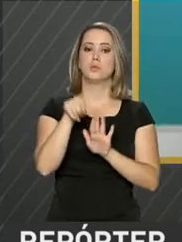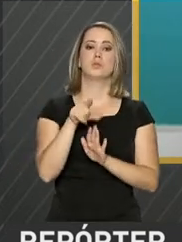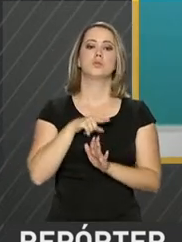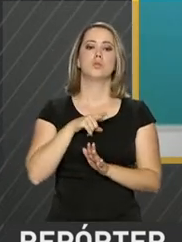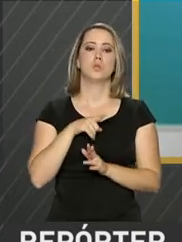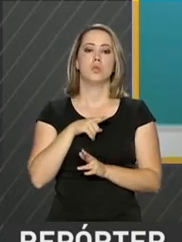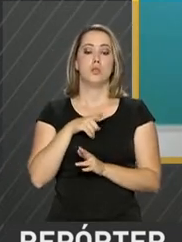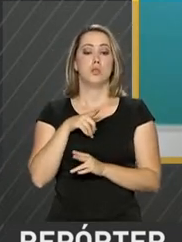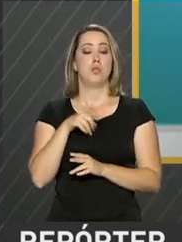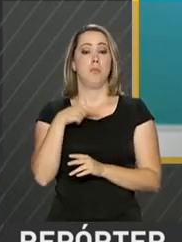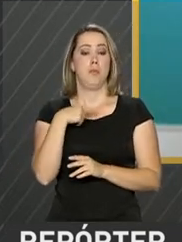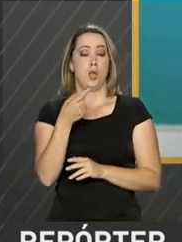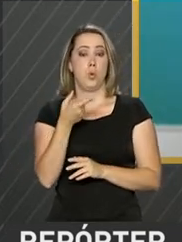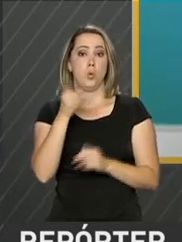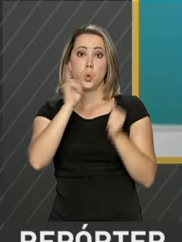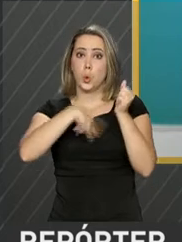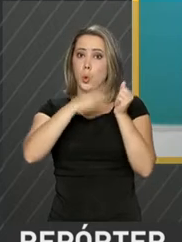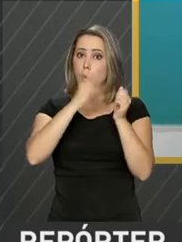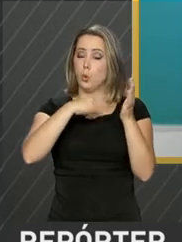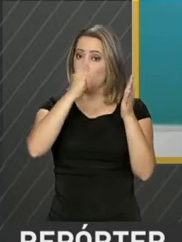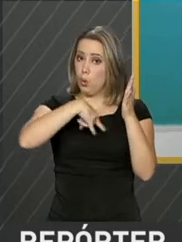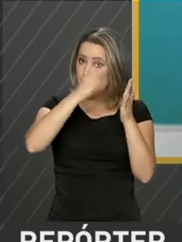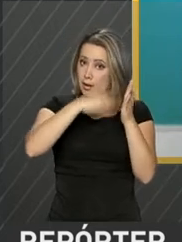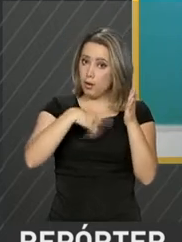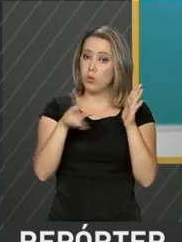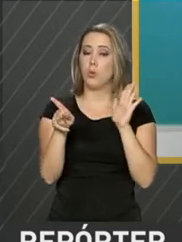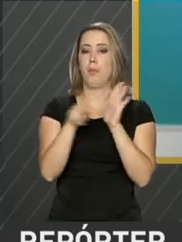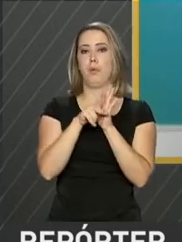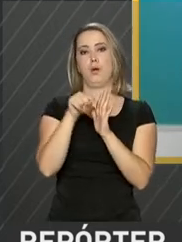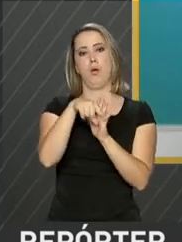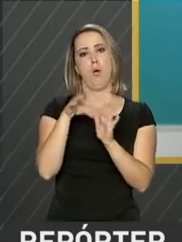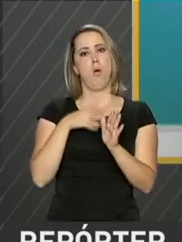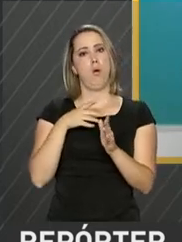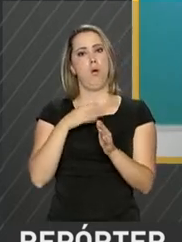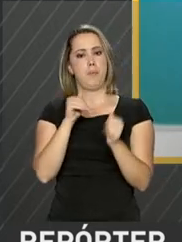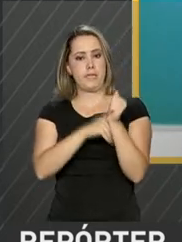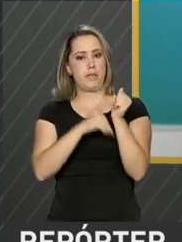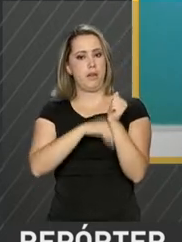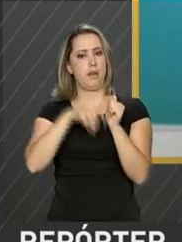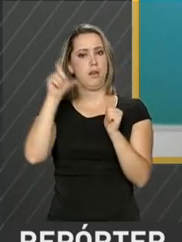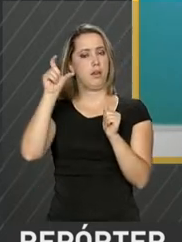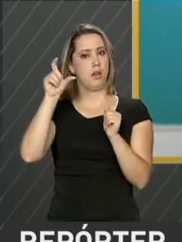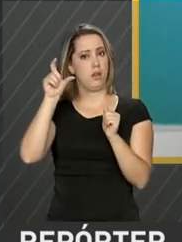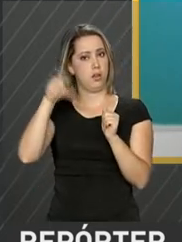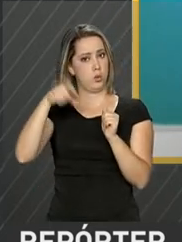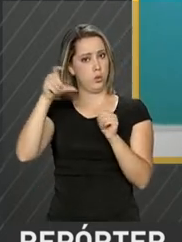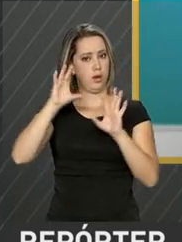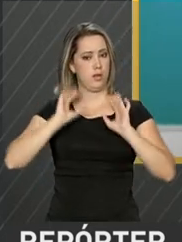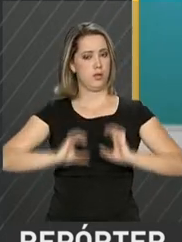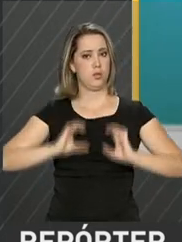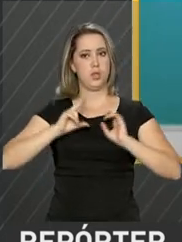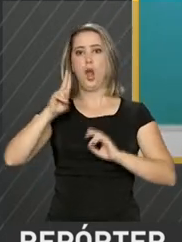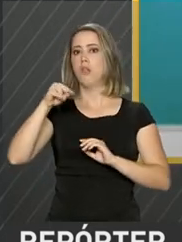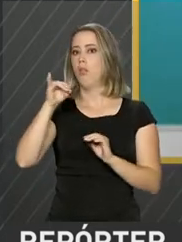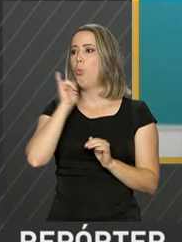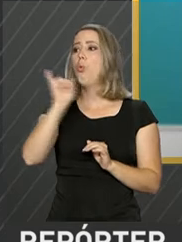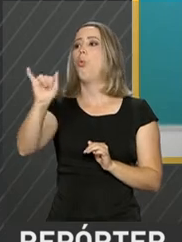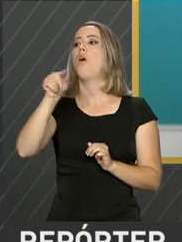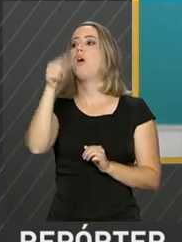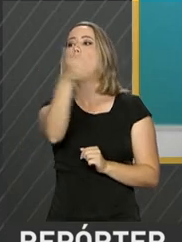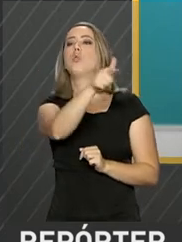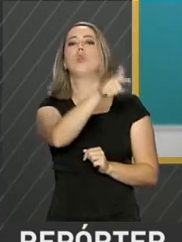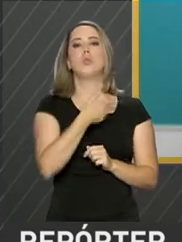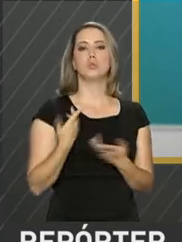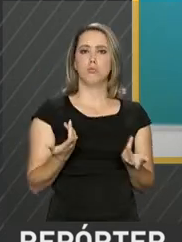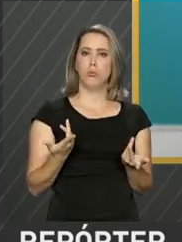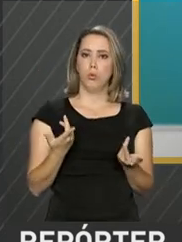seus dados pessoais e suas senhas. Seu cartão de cidadão, manter sempre consigo, não repassar para terceiros, né? Então,